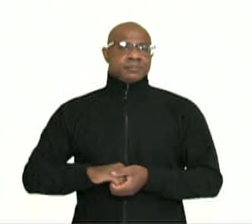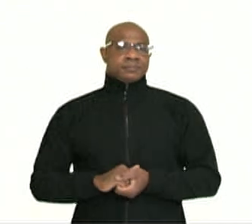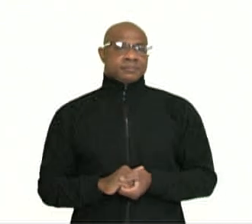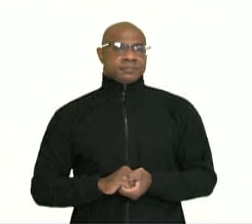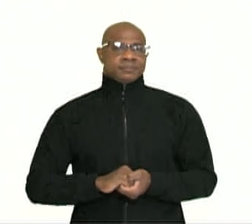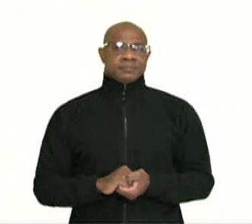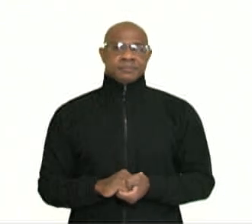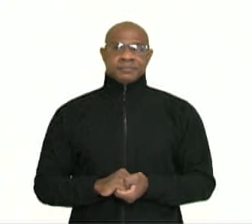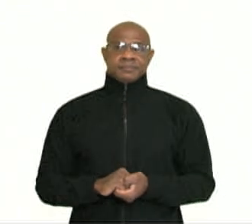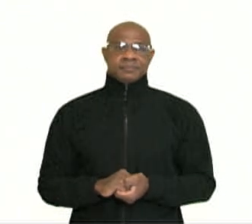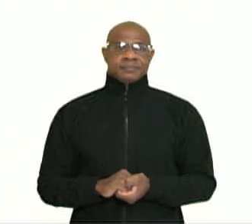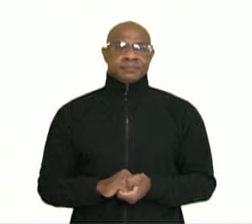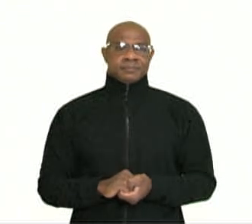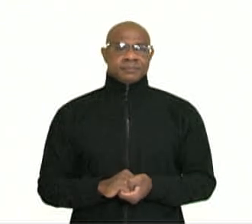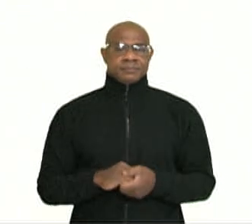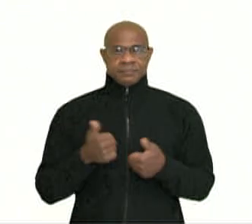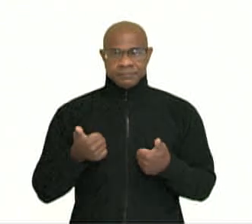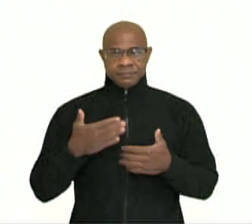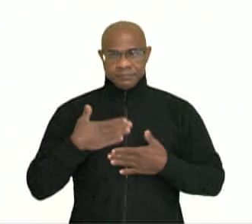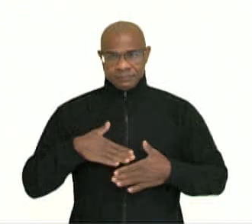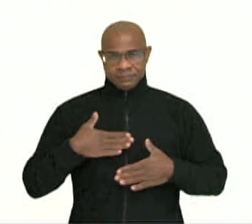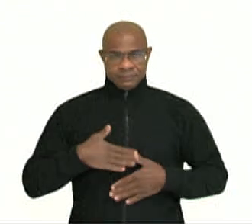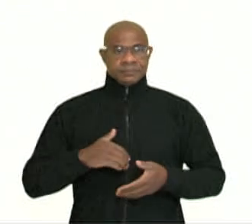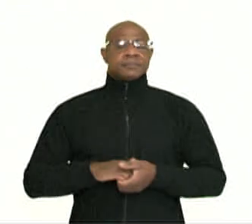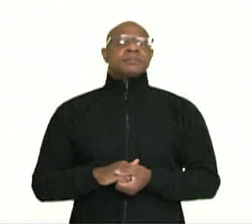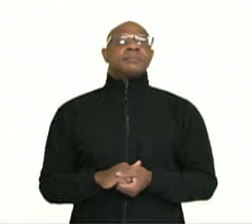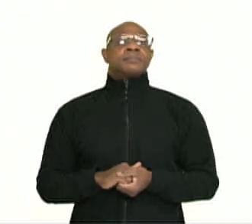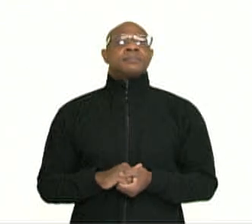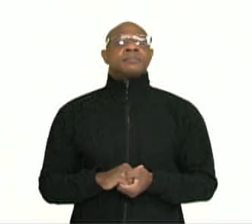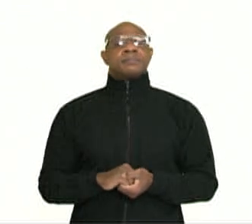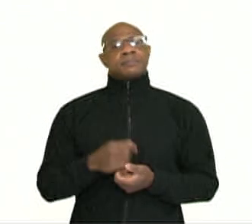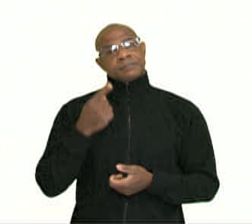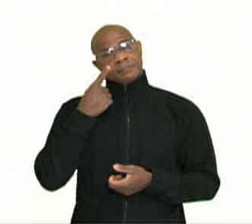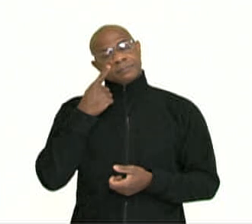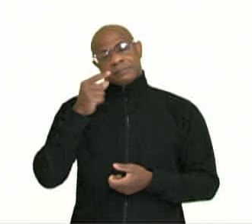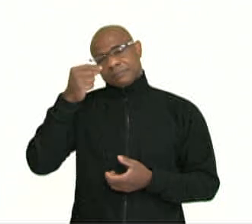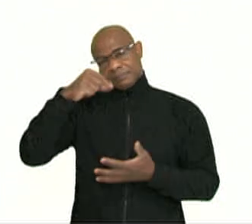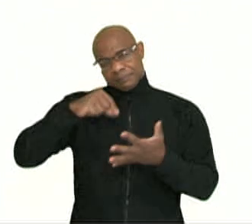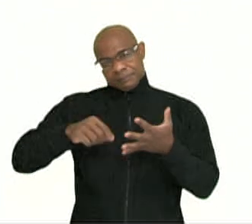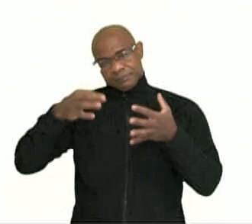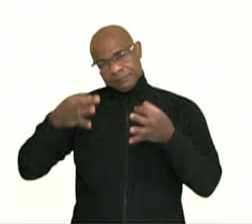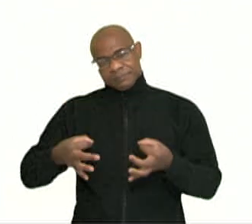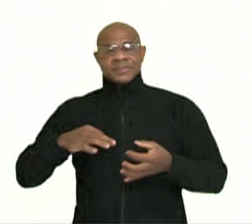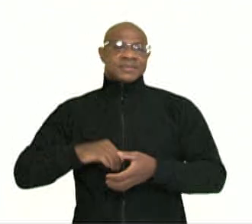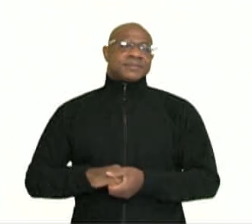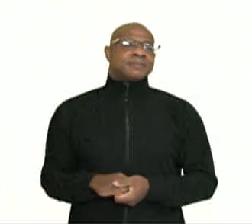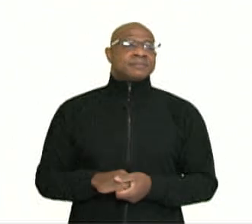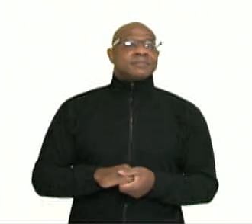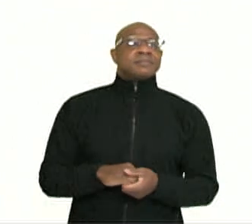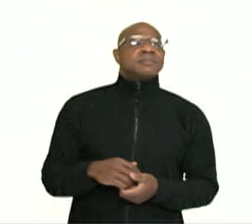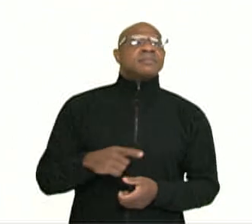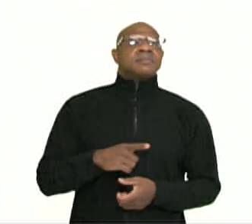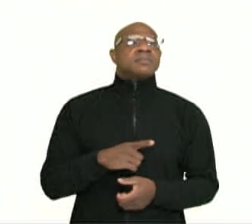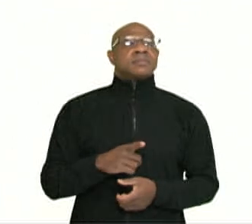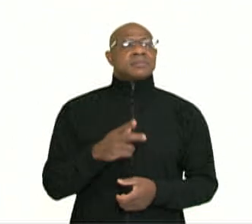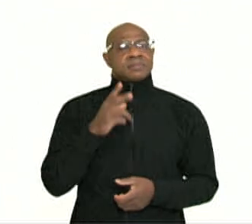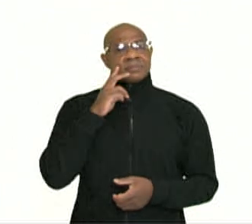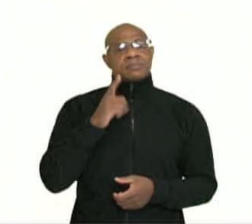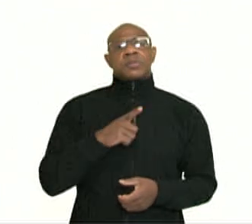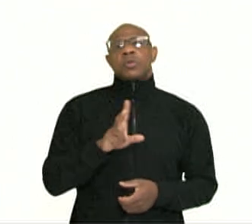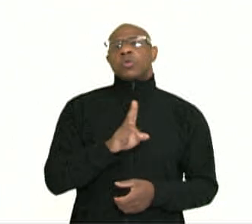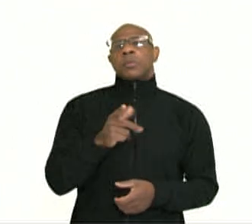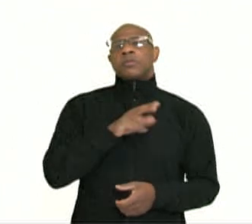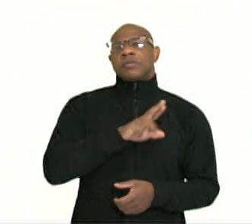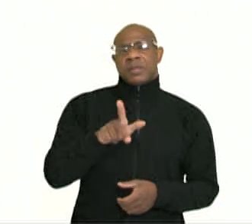o talk show. Tranquilinho? Moleza? Confere, vê se você acertou. Ah, eu coloquei novel, teacher, pode